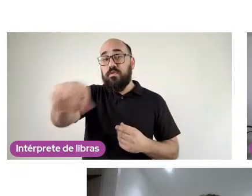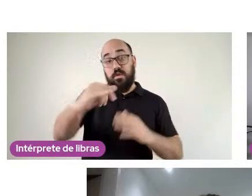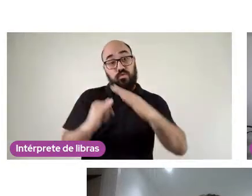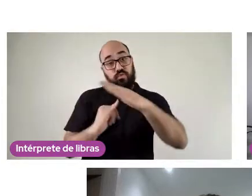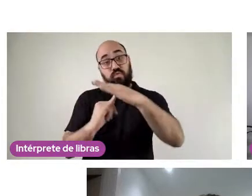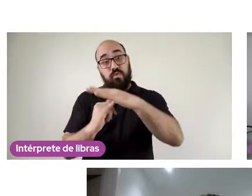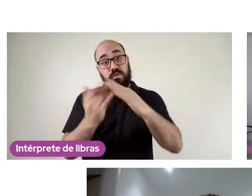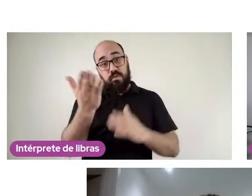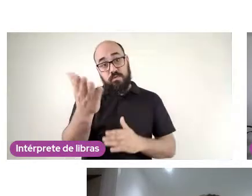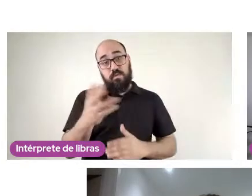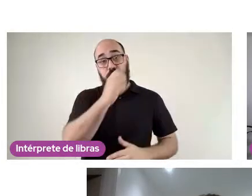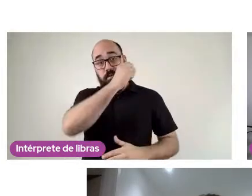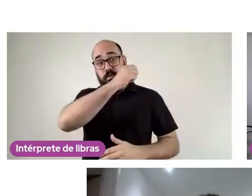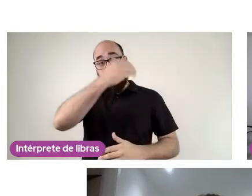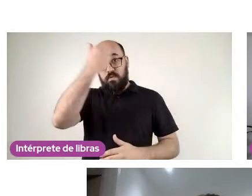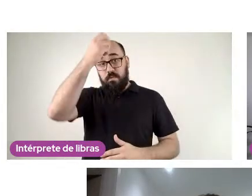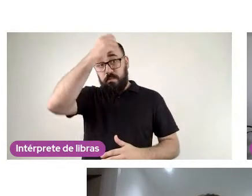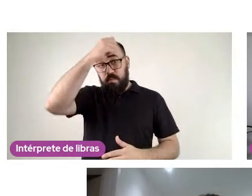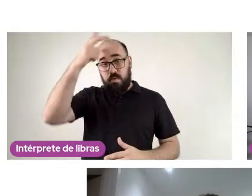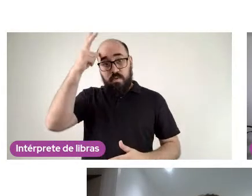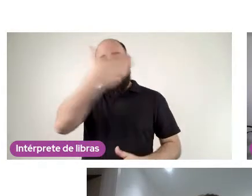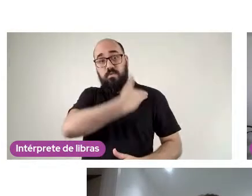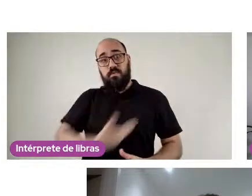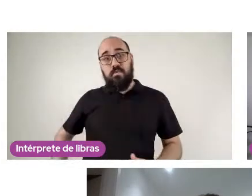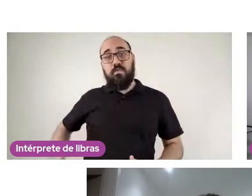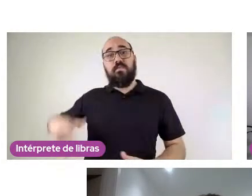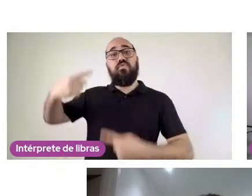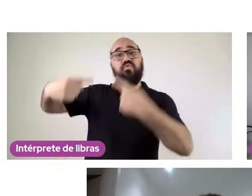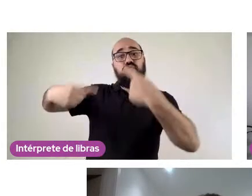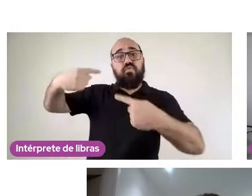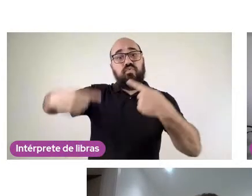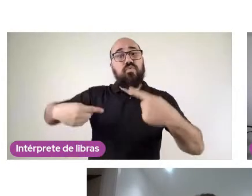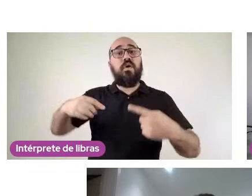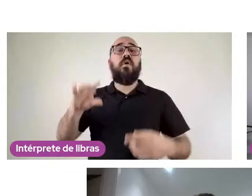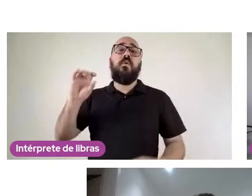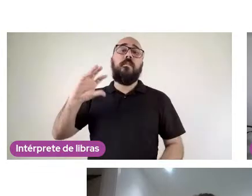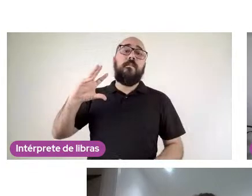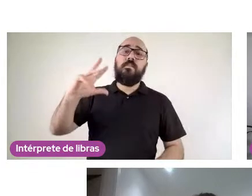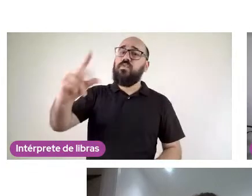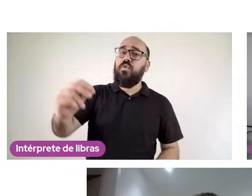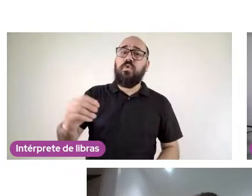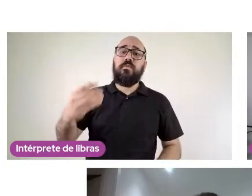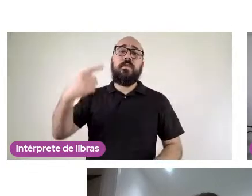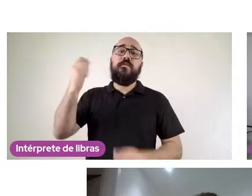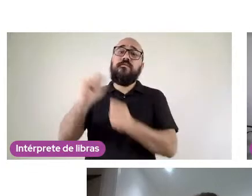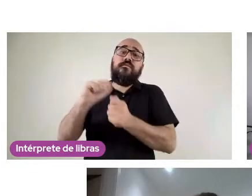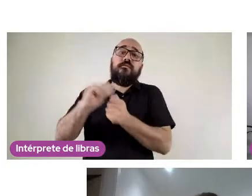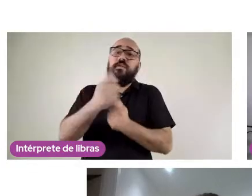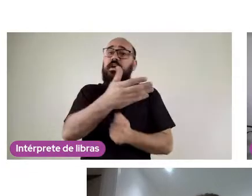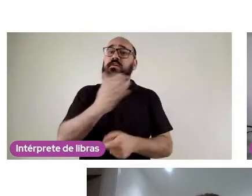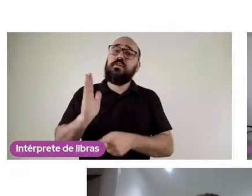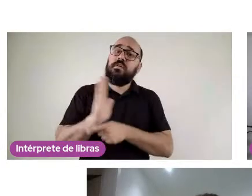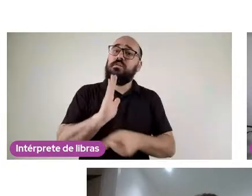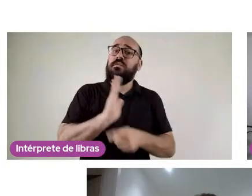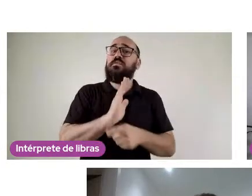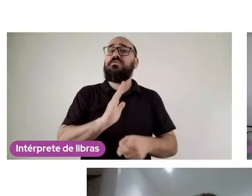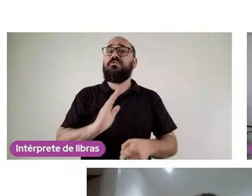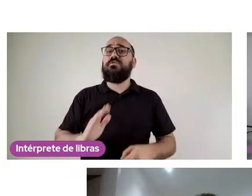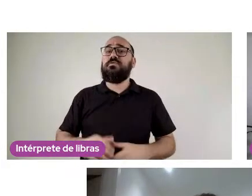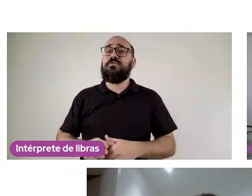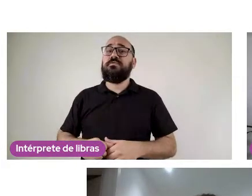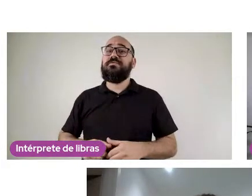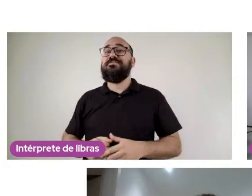nas discussões políticas e nas ações que são feitas para a gente poder minimizar os impactos e os